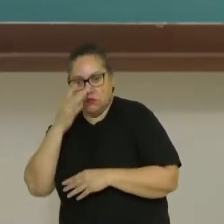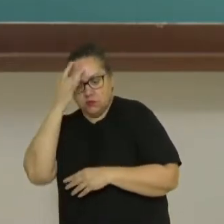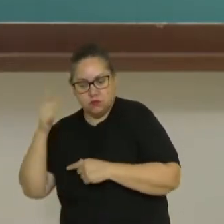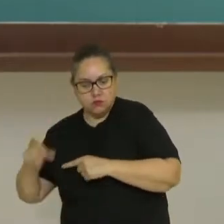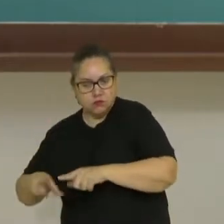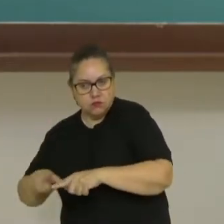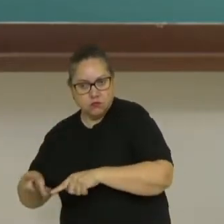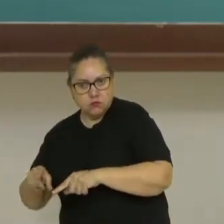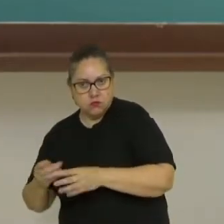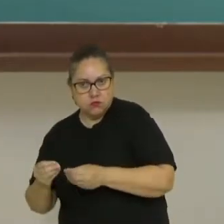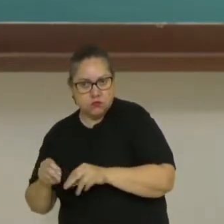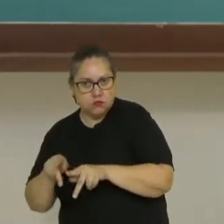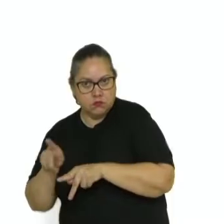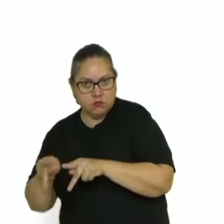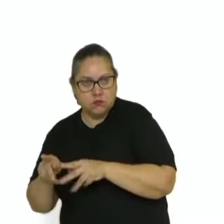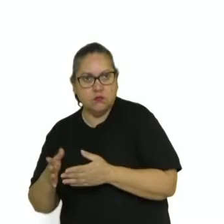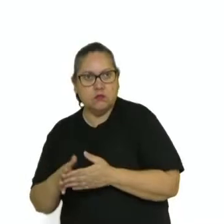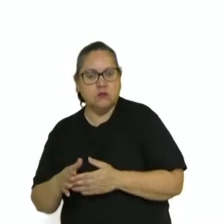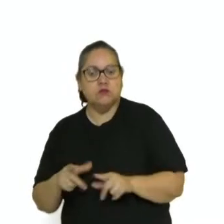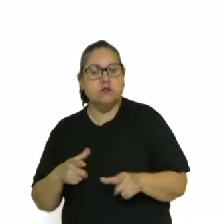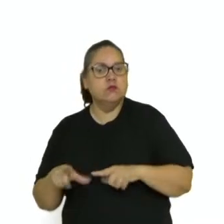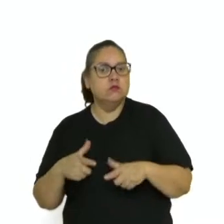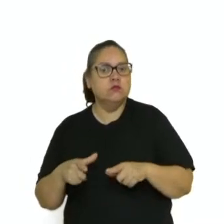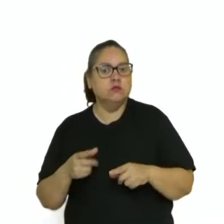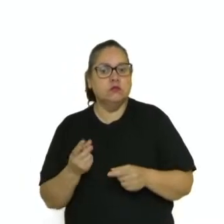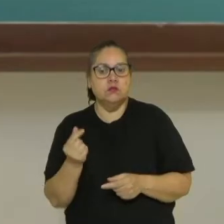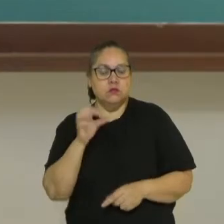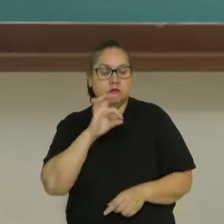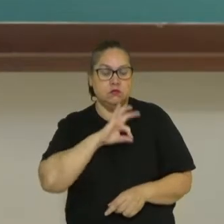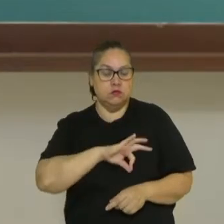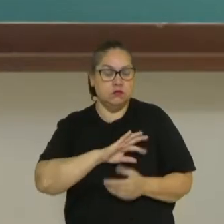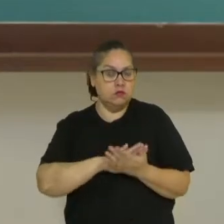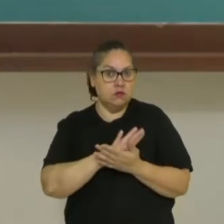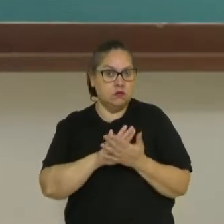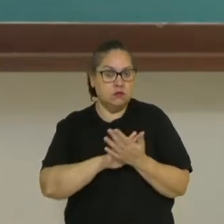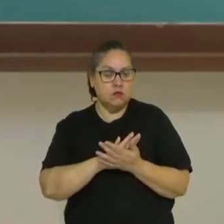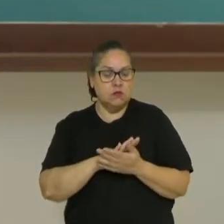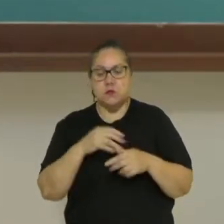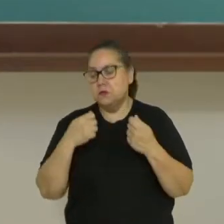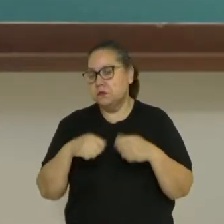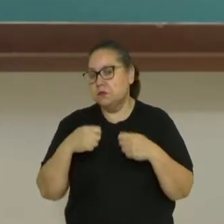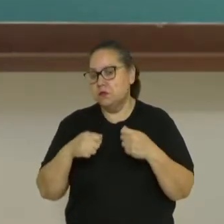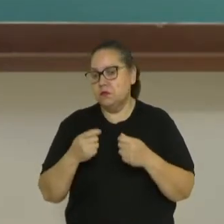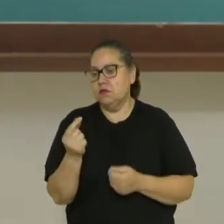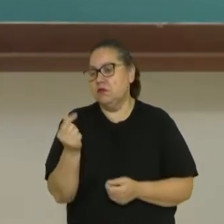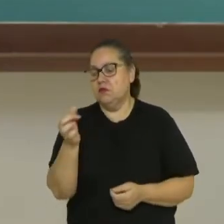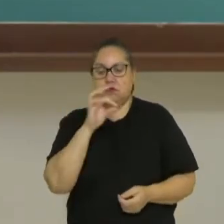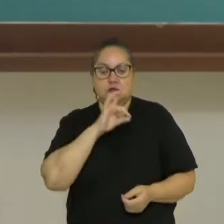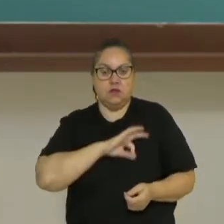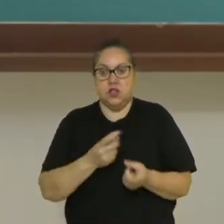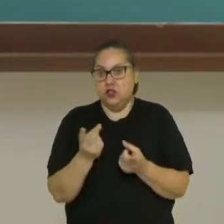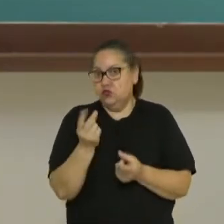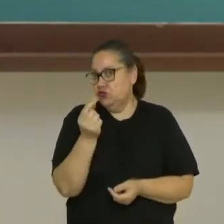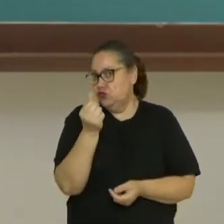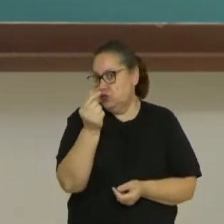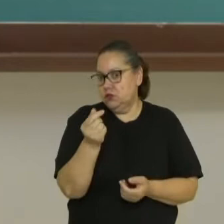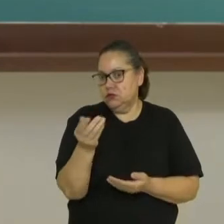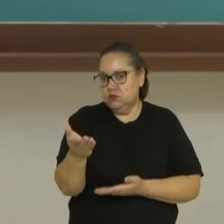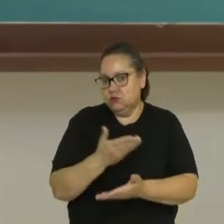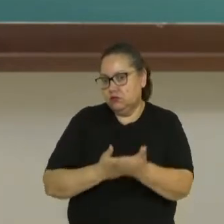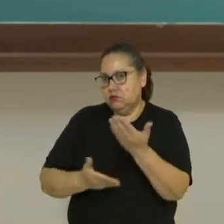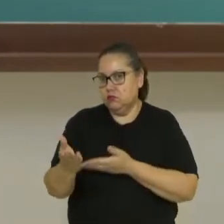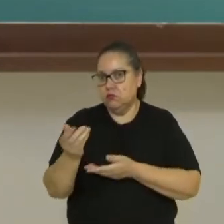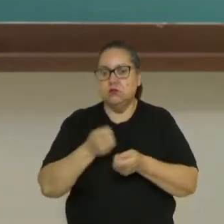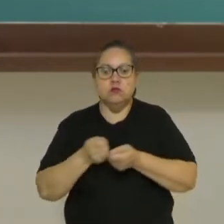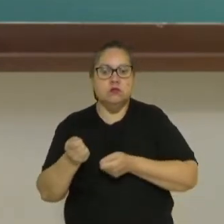parte da população. Não havia trabalho assalariado, então não havia necessidade de salário, dinheiro, né? As trocas